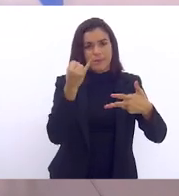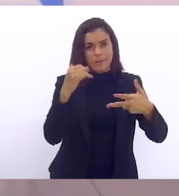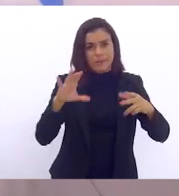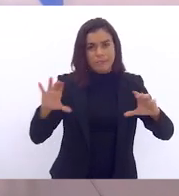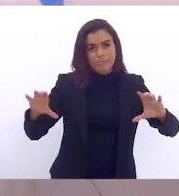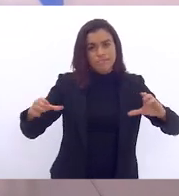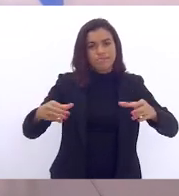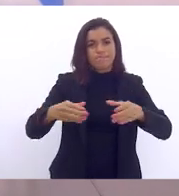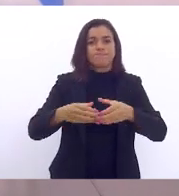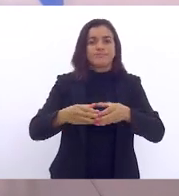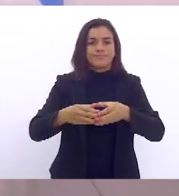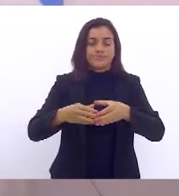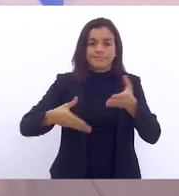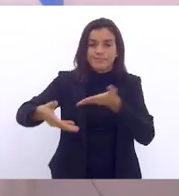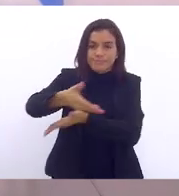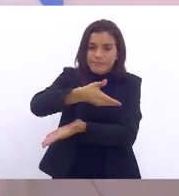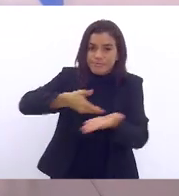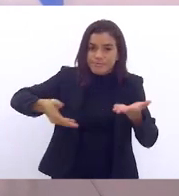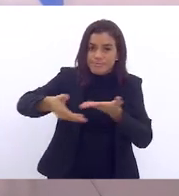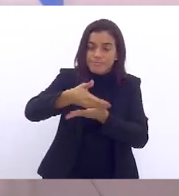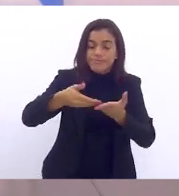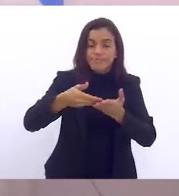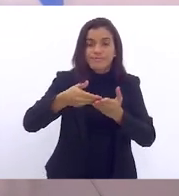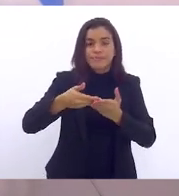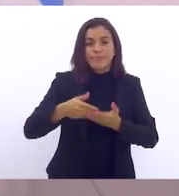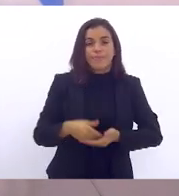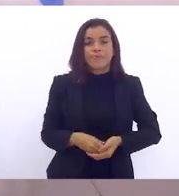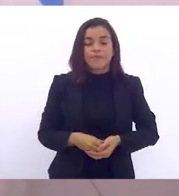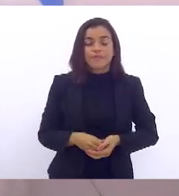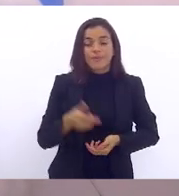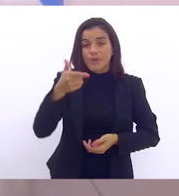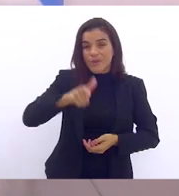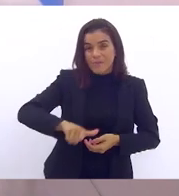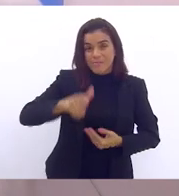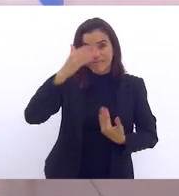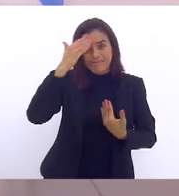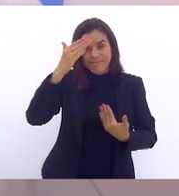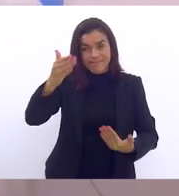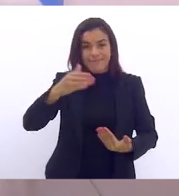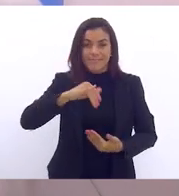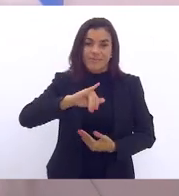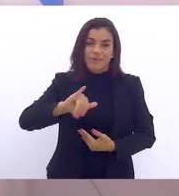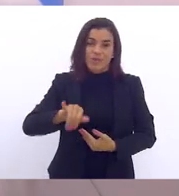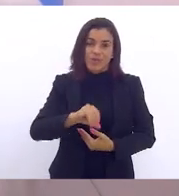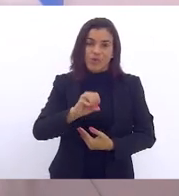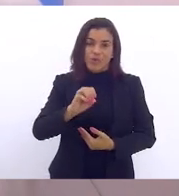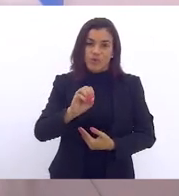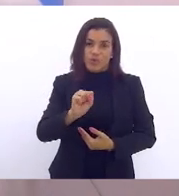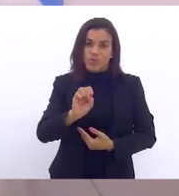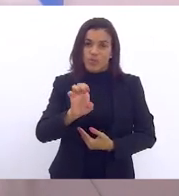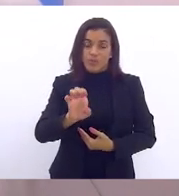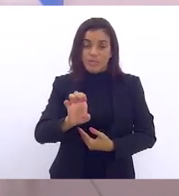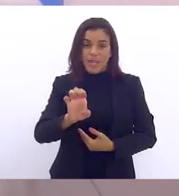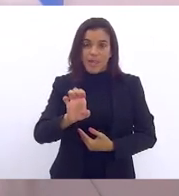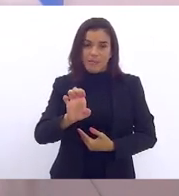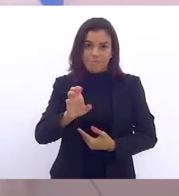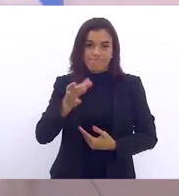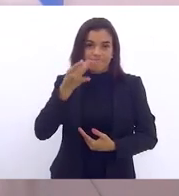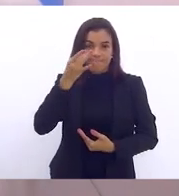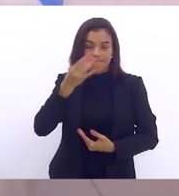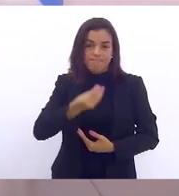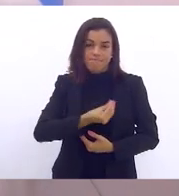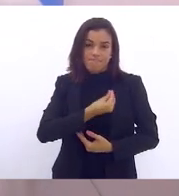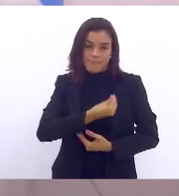fazendo esse Elo de ligação eh mais uma vez agradecer o Senor José esquetino por estar aqui que é o